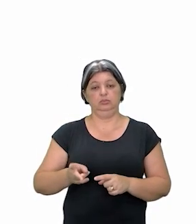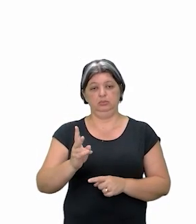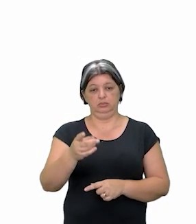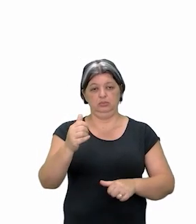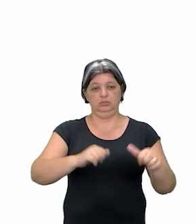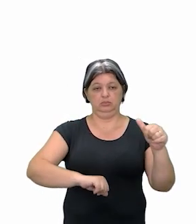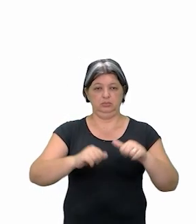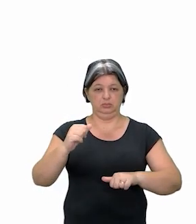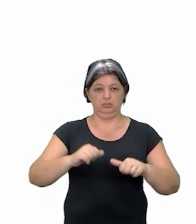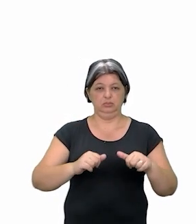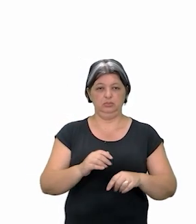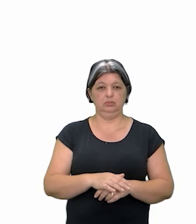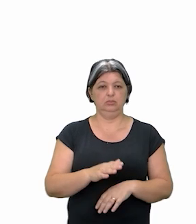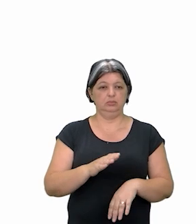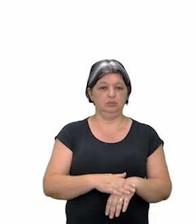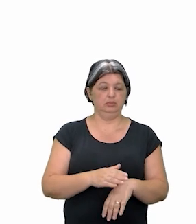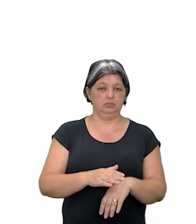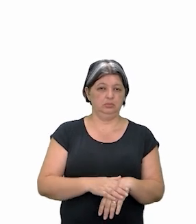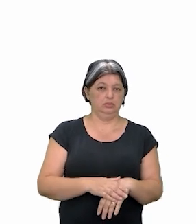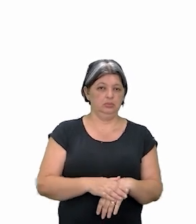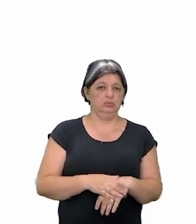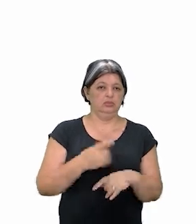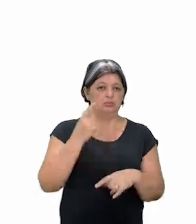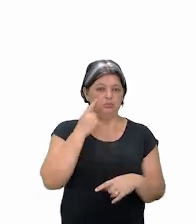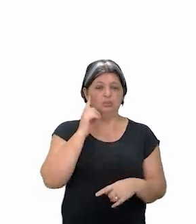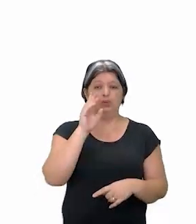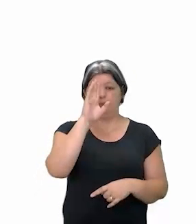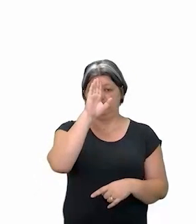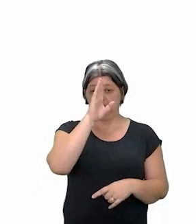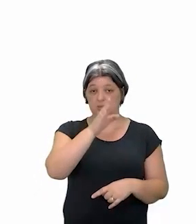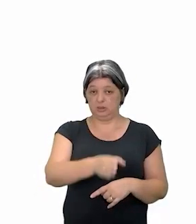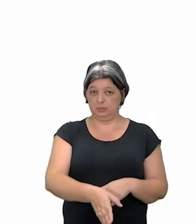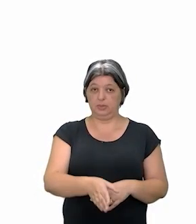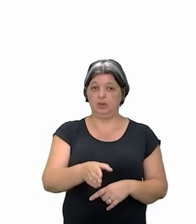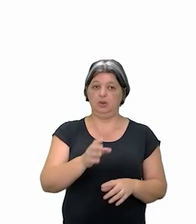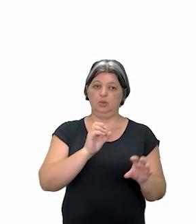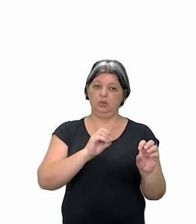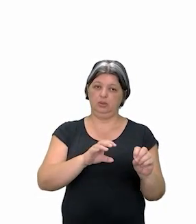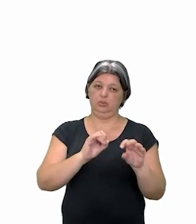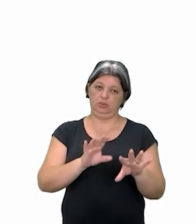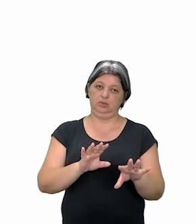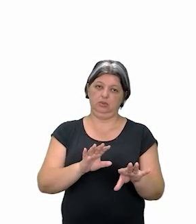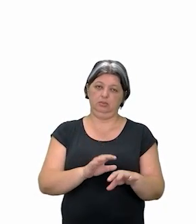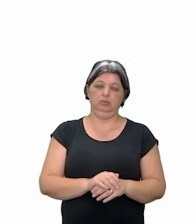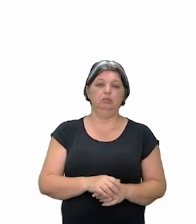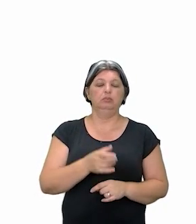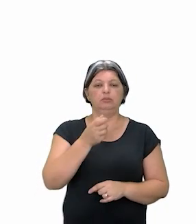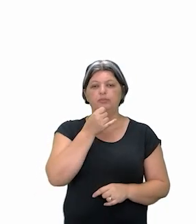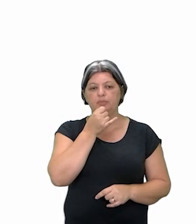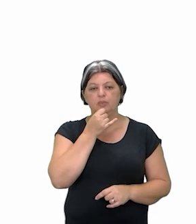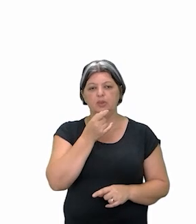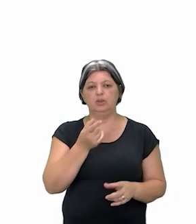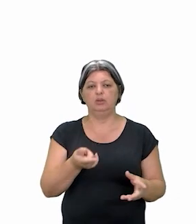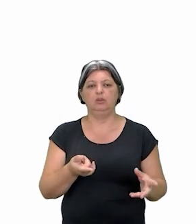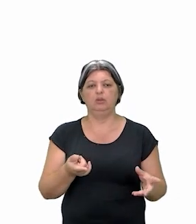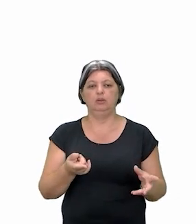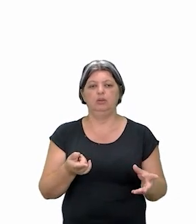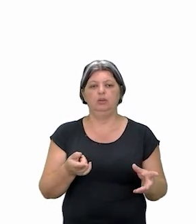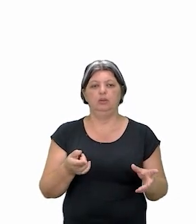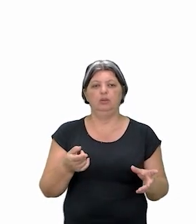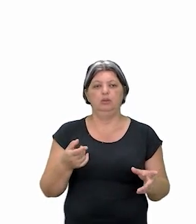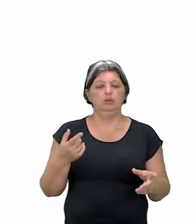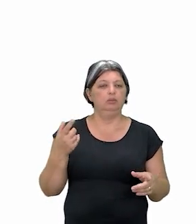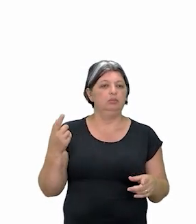que a avaliação, ela é essencial à educação, ou seja, inerente e